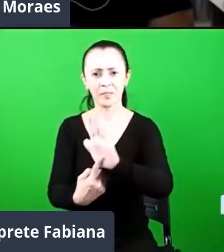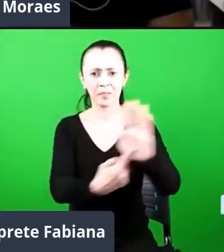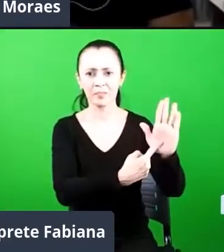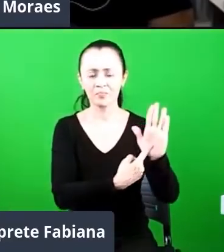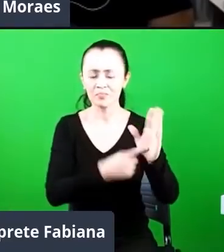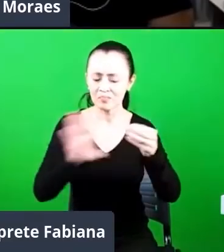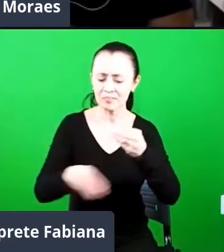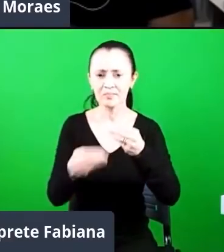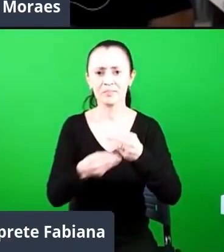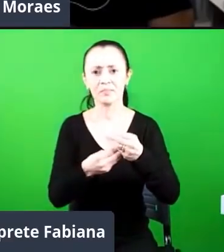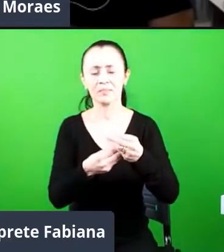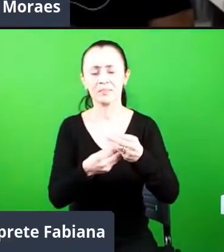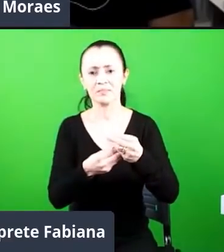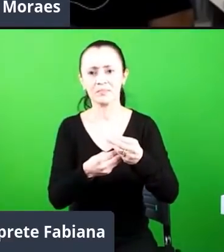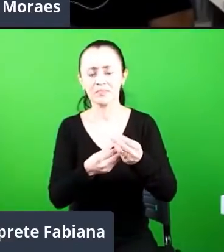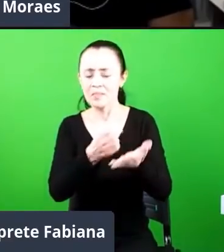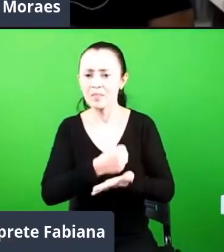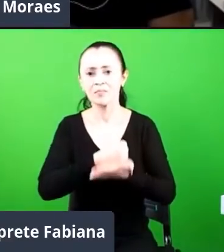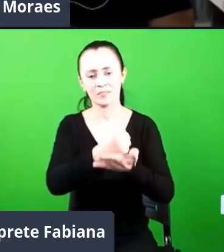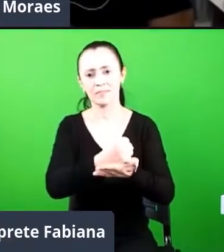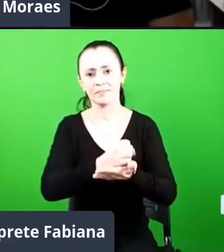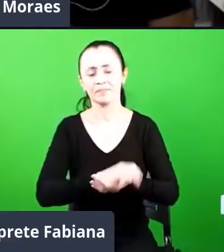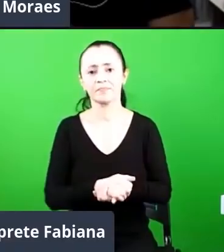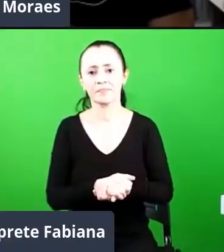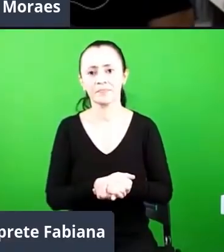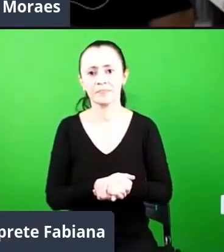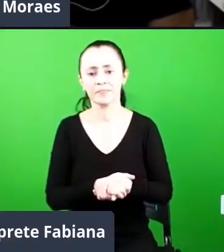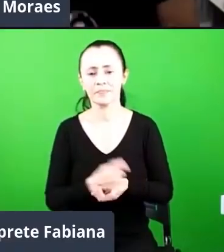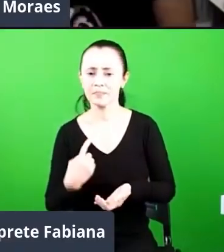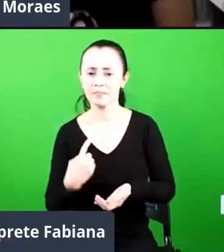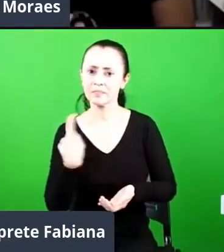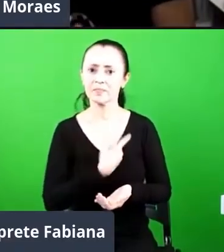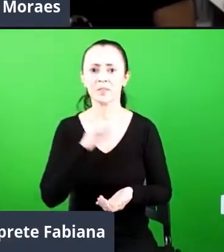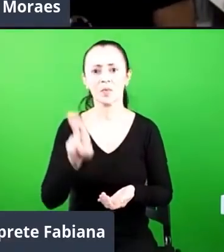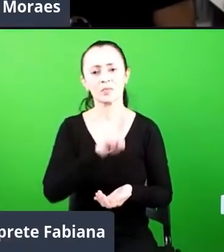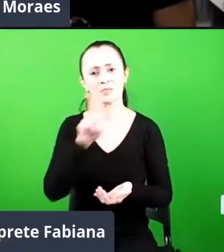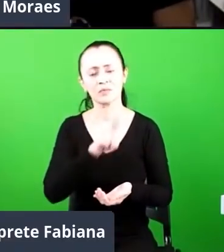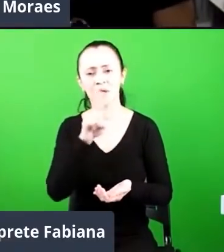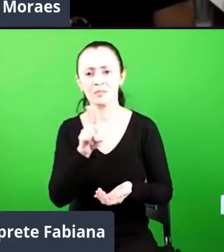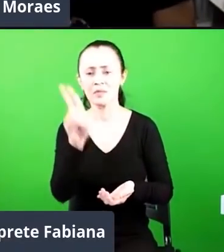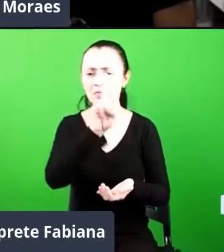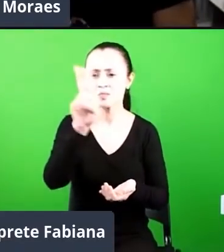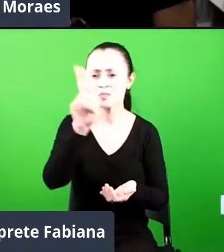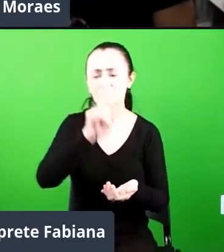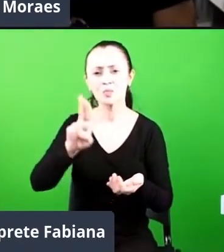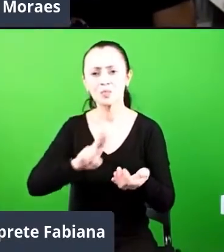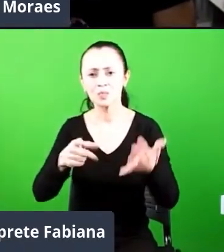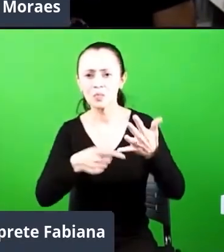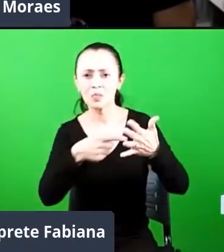nessa discussão de hoje, né? Nós temos usado várias nomenclaturas para denominar esse